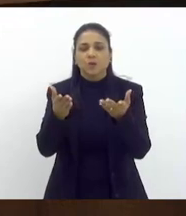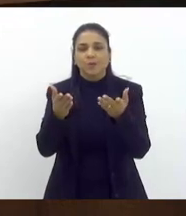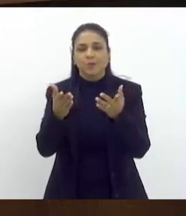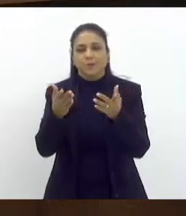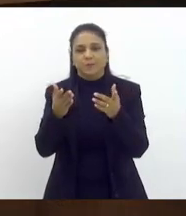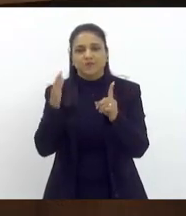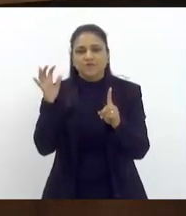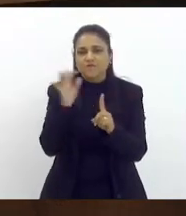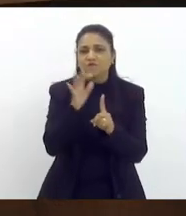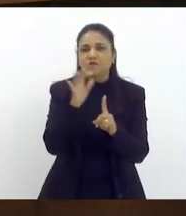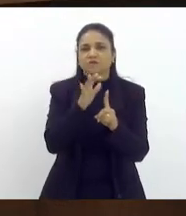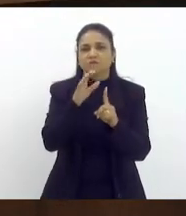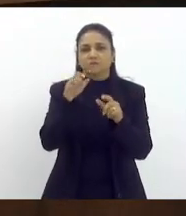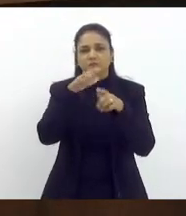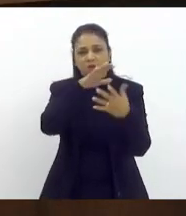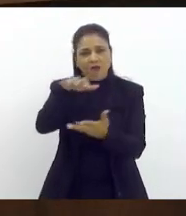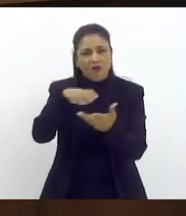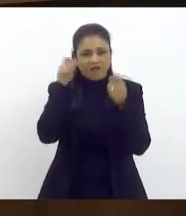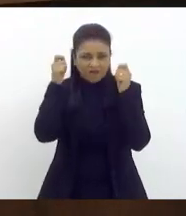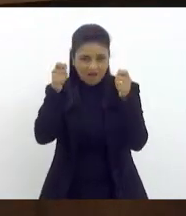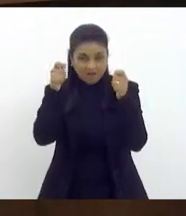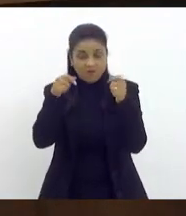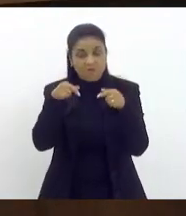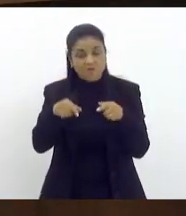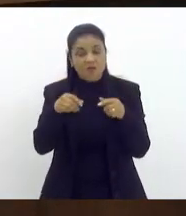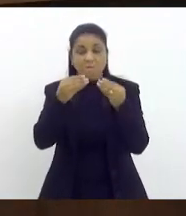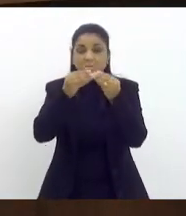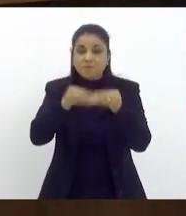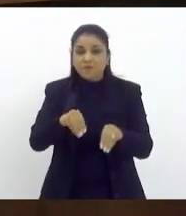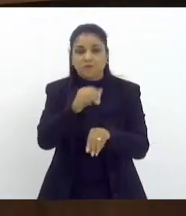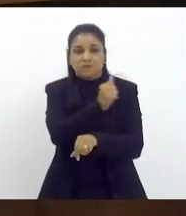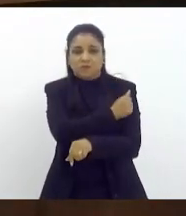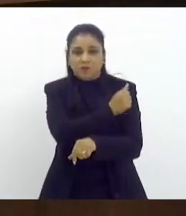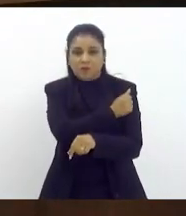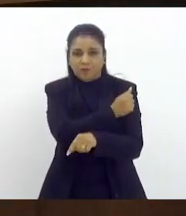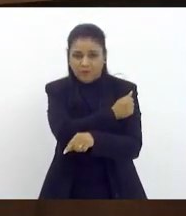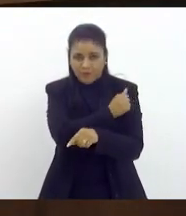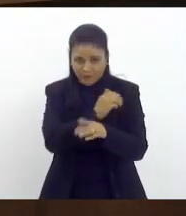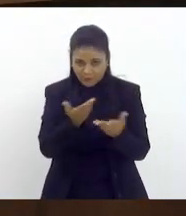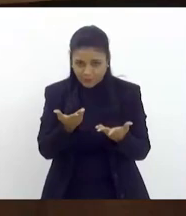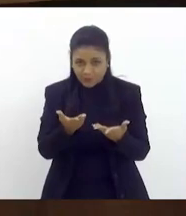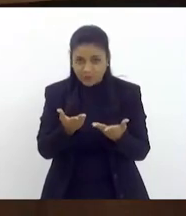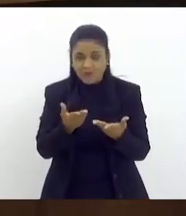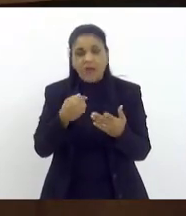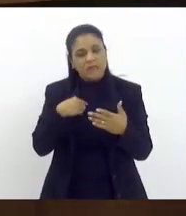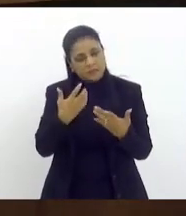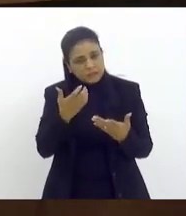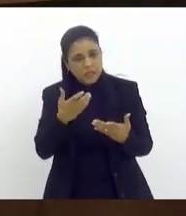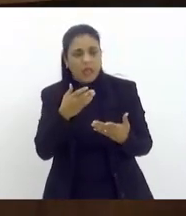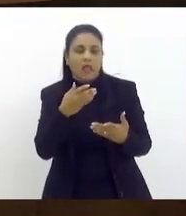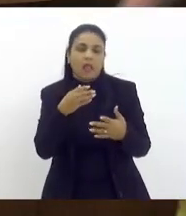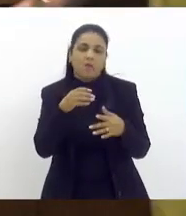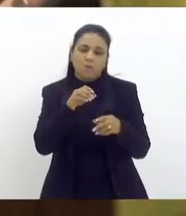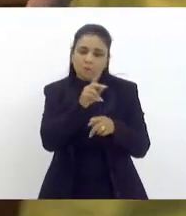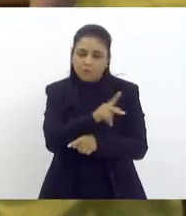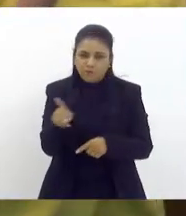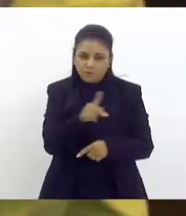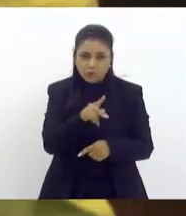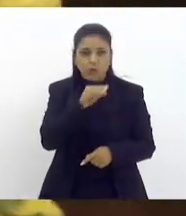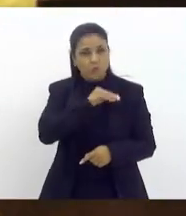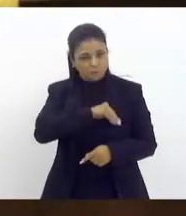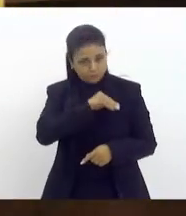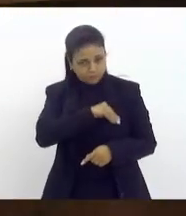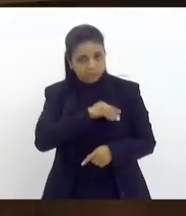sobretudo para o aluno do Estado do Rio de Janeiro e a gente quer assim o professor remunerado mas a gente quer isso com saúde fiscal